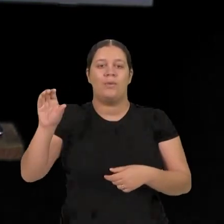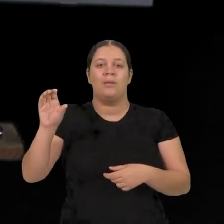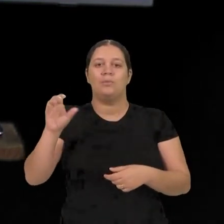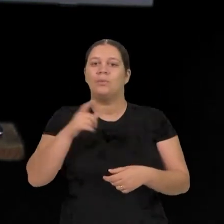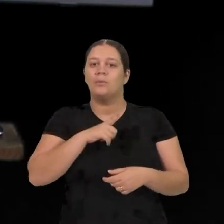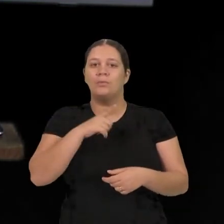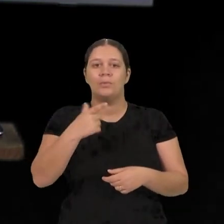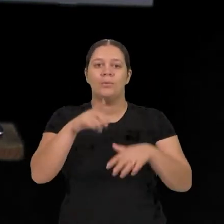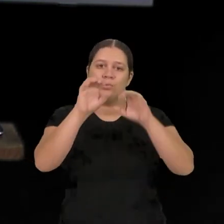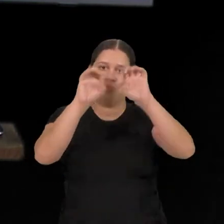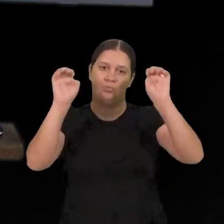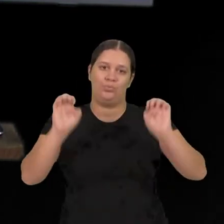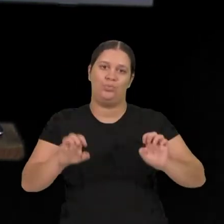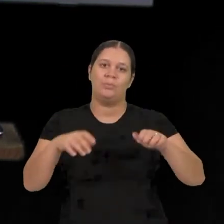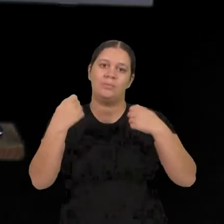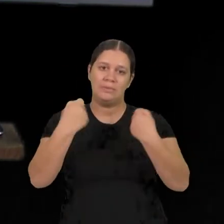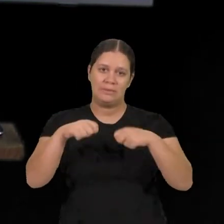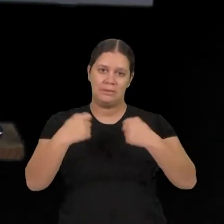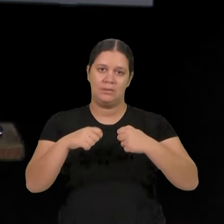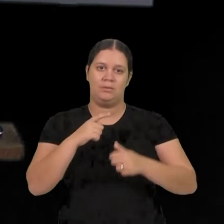sabe,